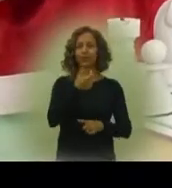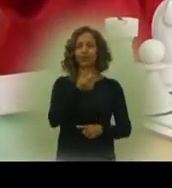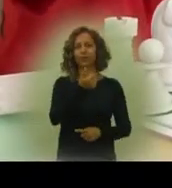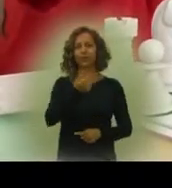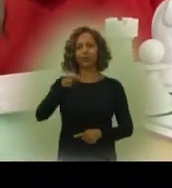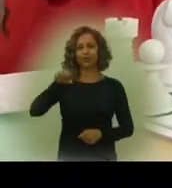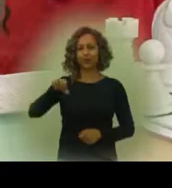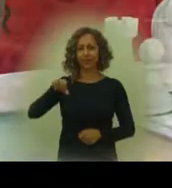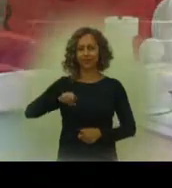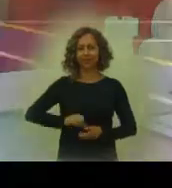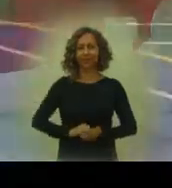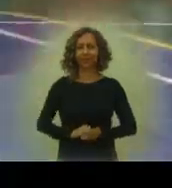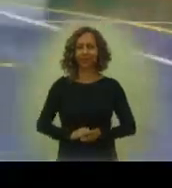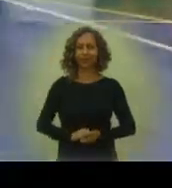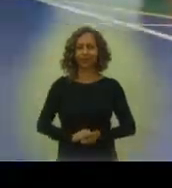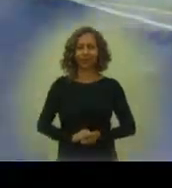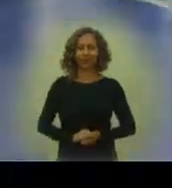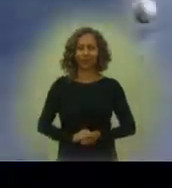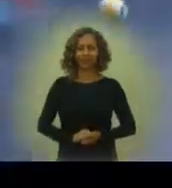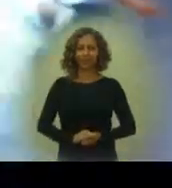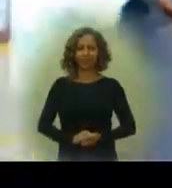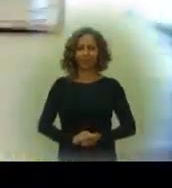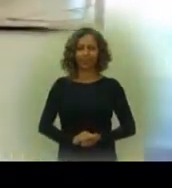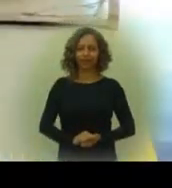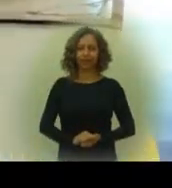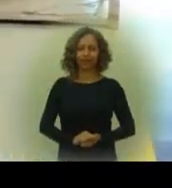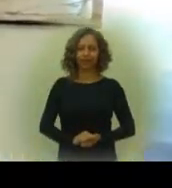em 2019.